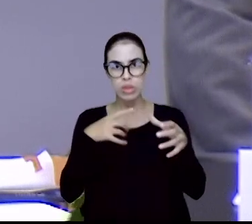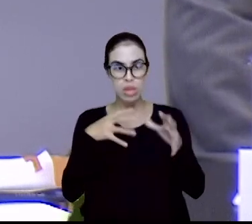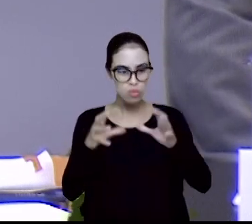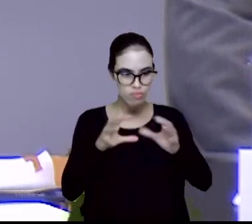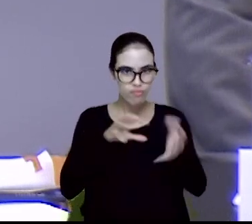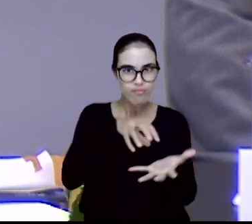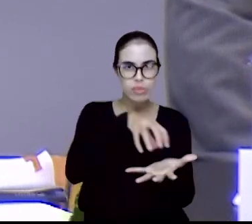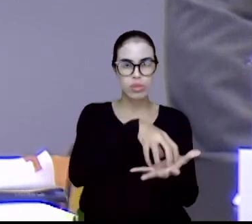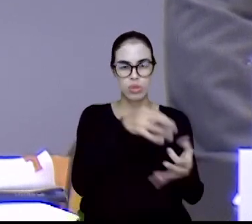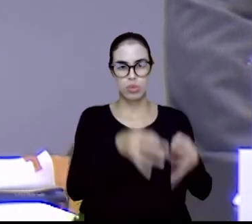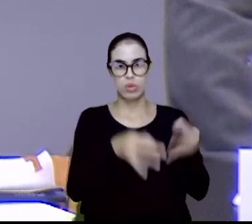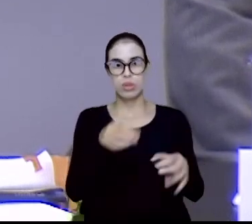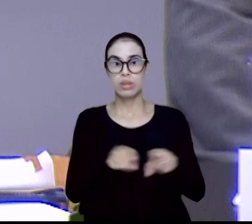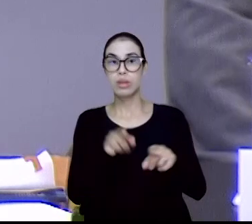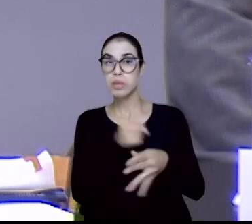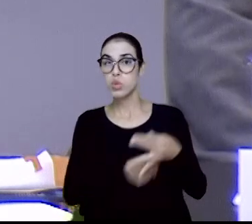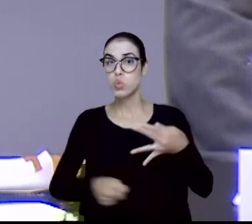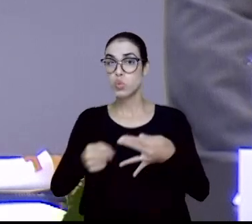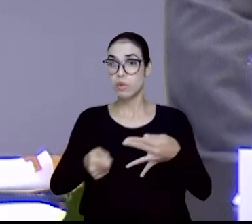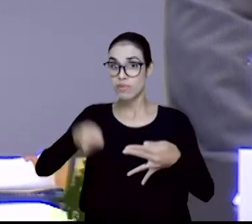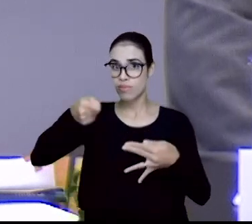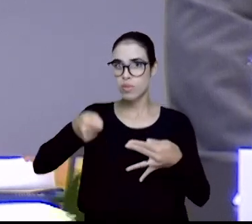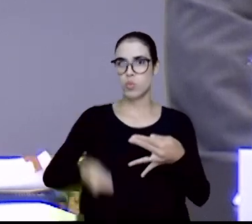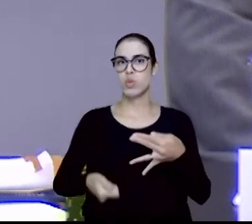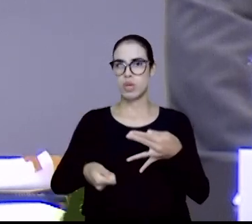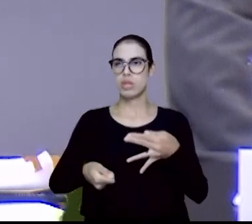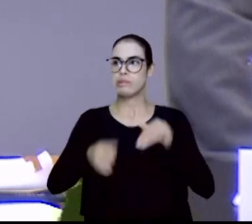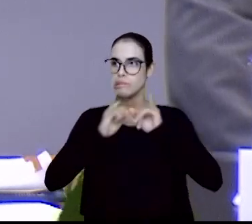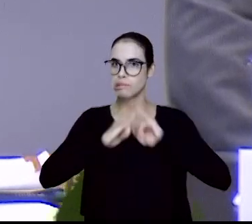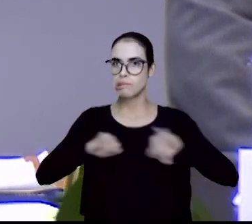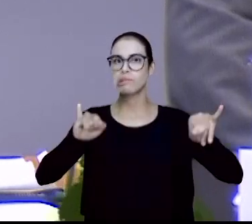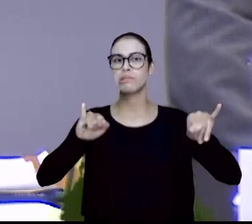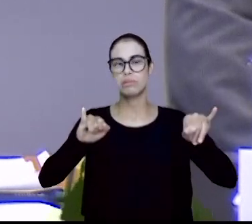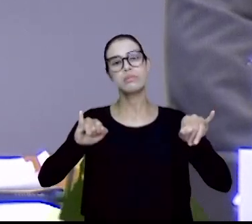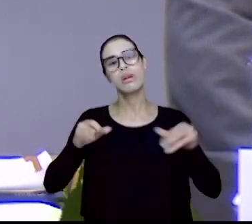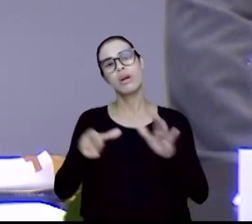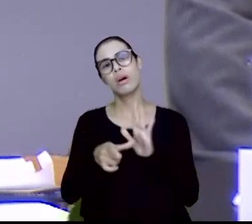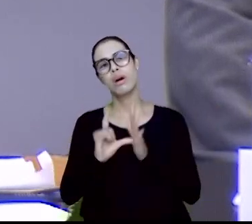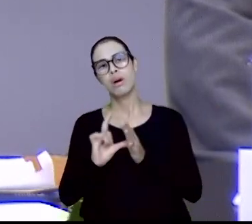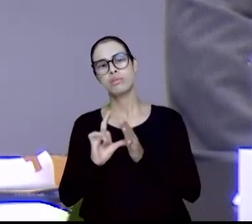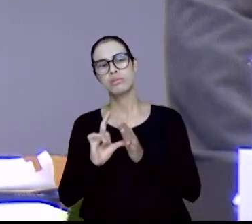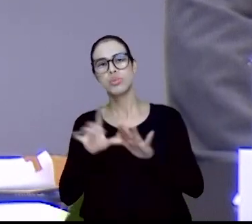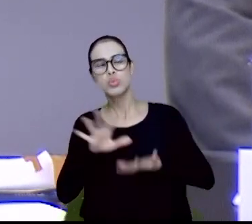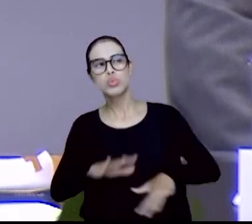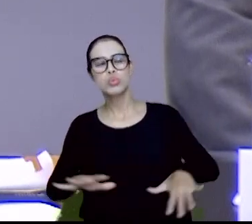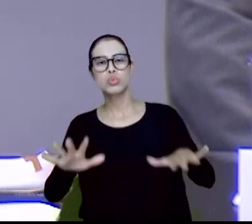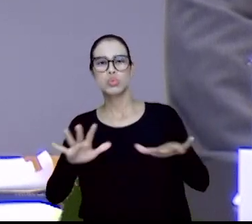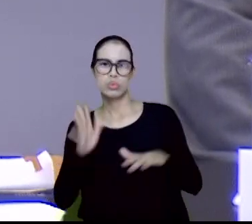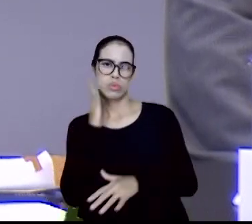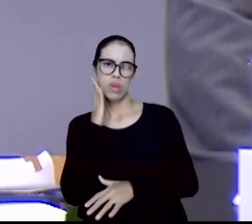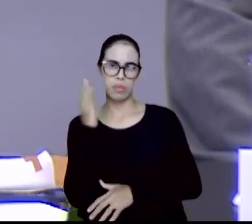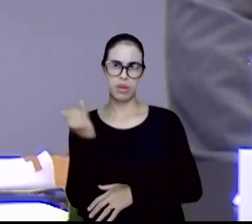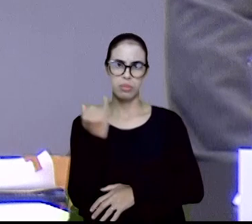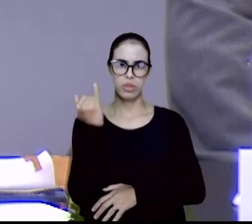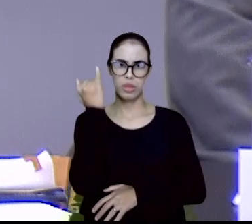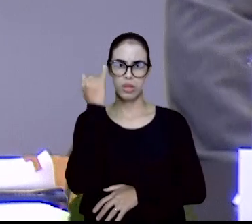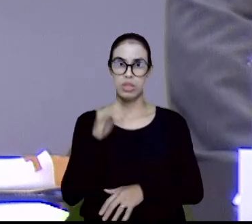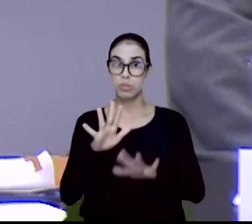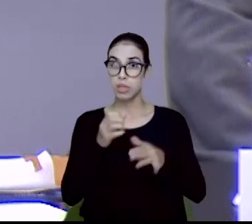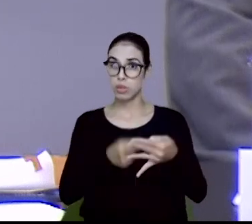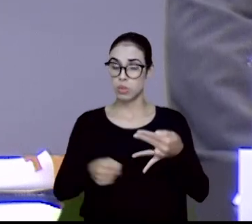de súmula vinculante, que se tinha uma expectativa maior e ainda é relevante, mas as súmulas